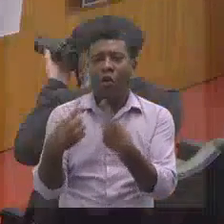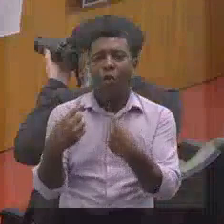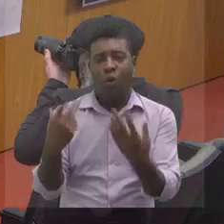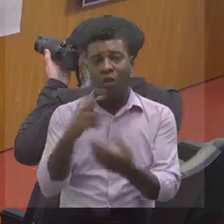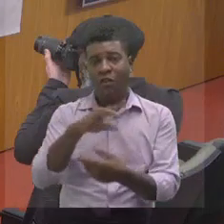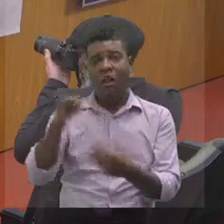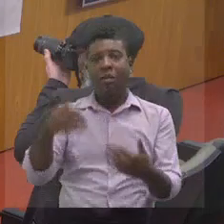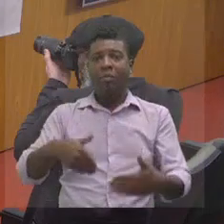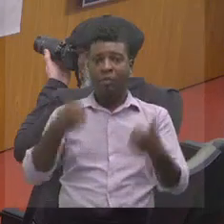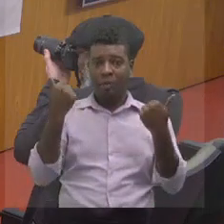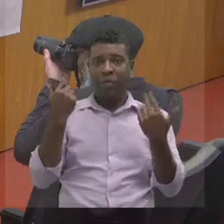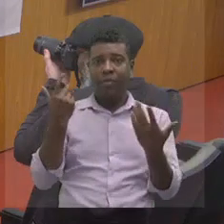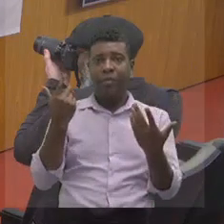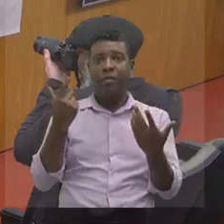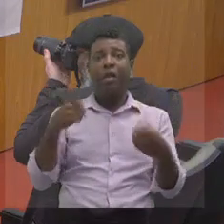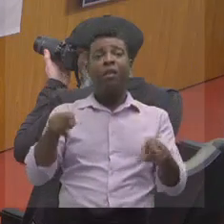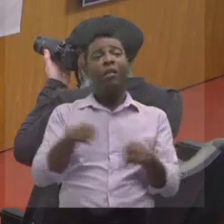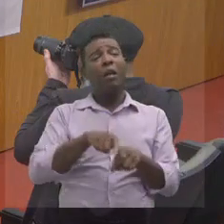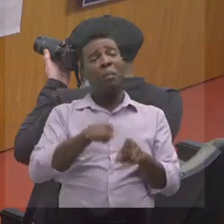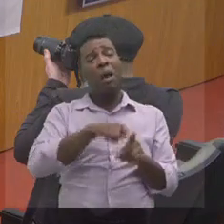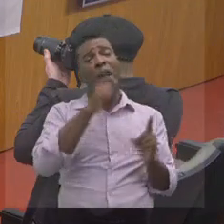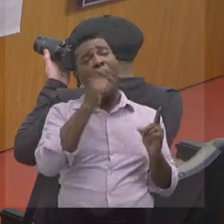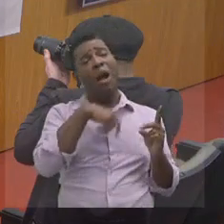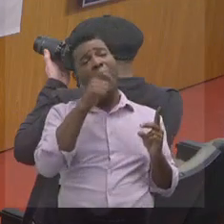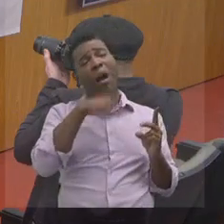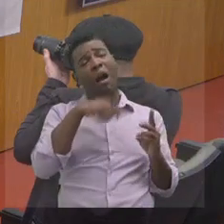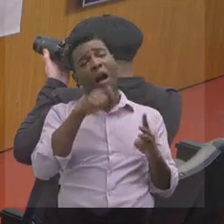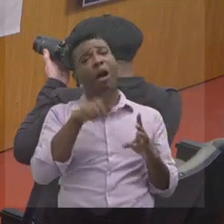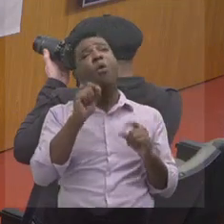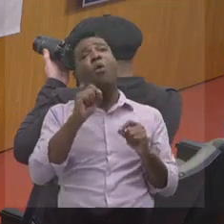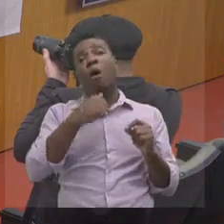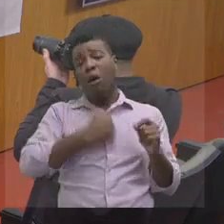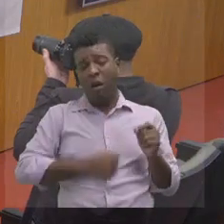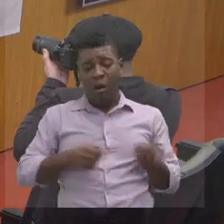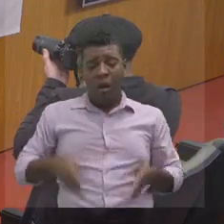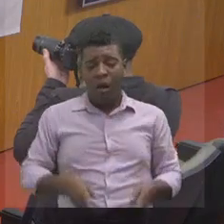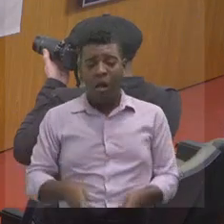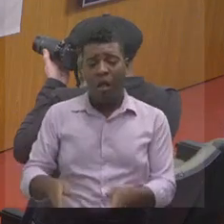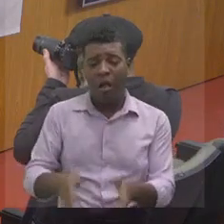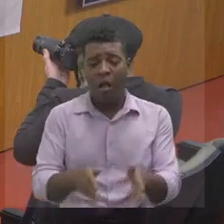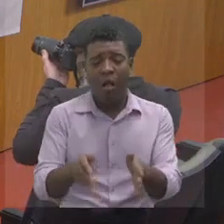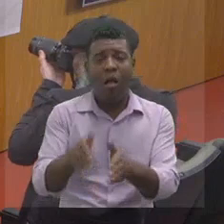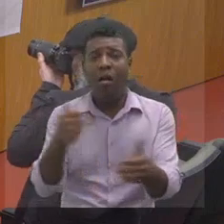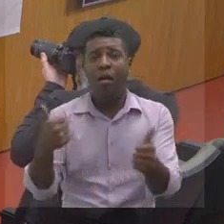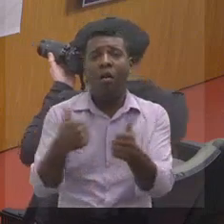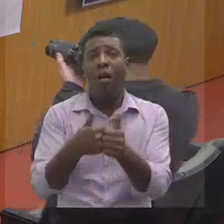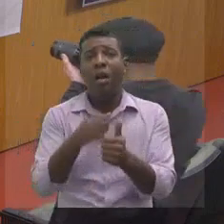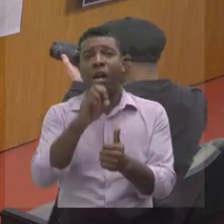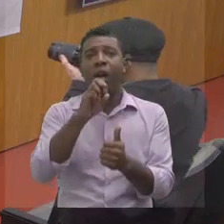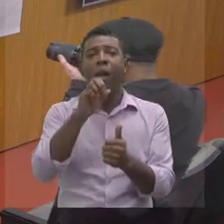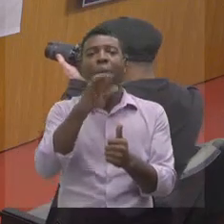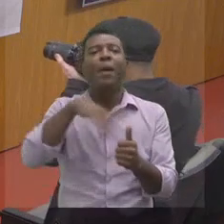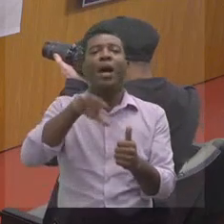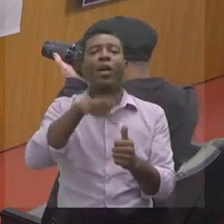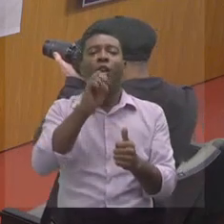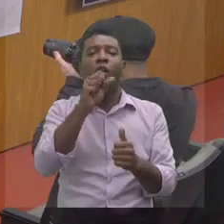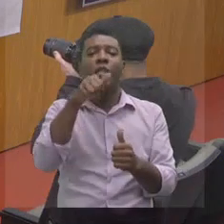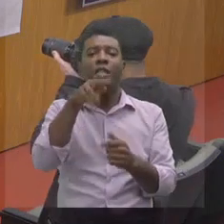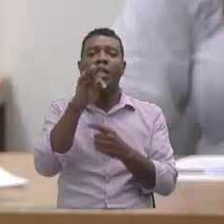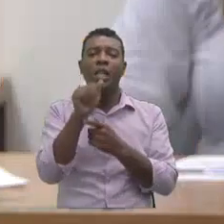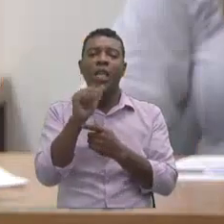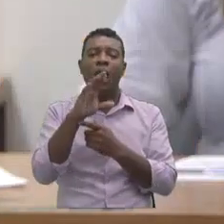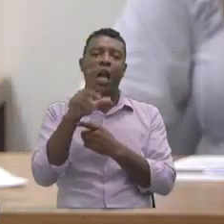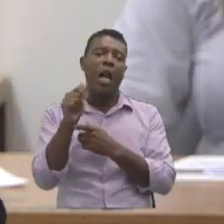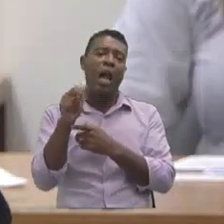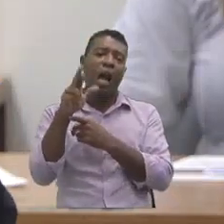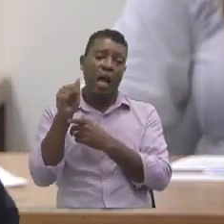diversos meses com uma água na verdade o esgoto a céu aberto na Marginal do Santa Clara em Vespasiano e na última